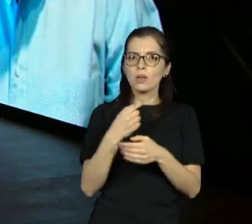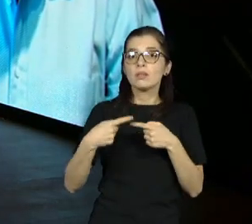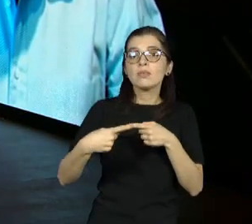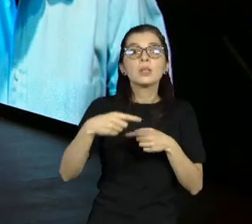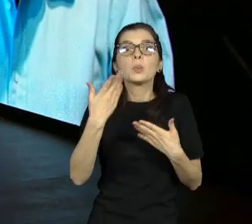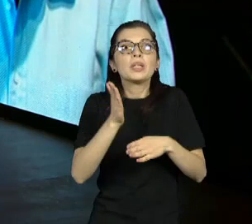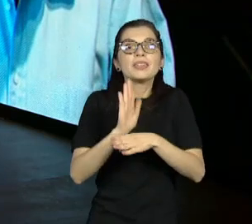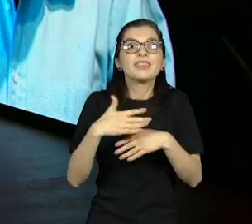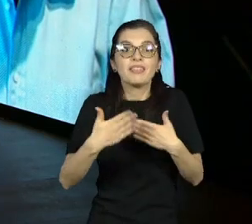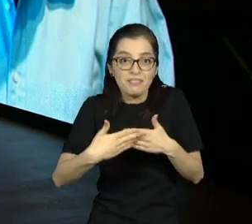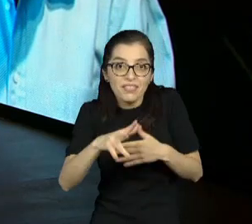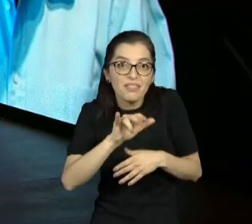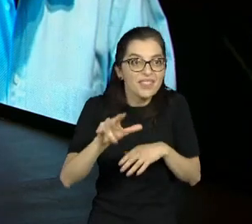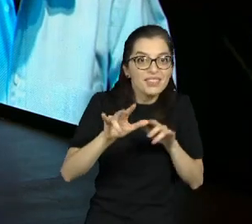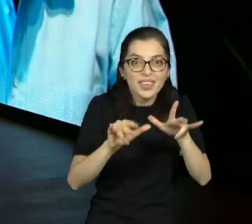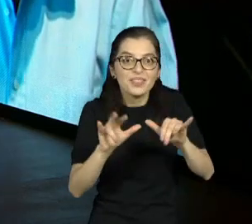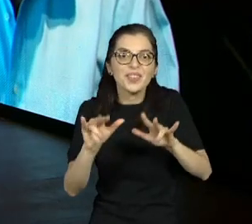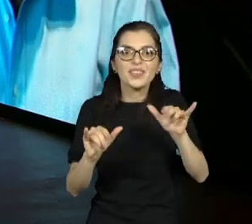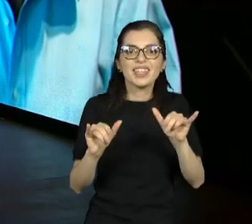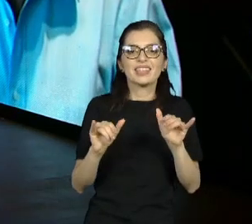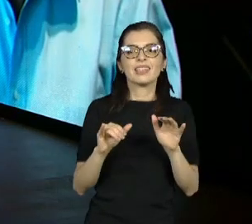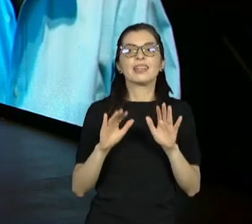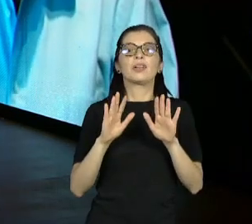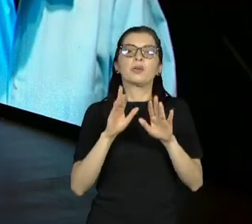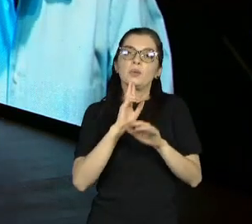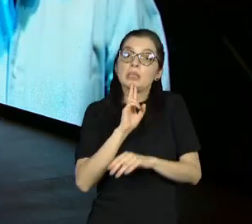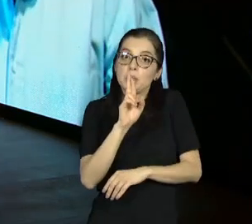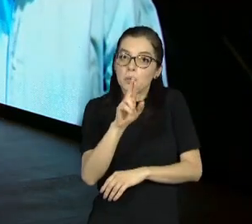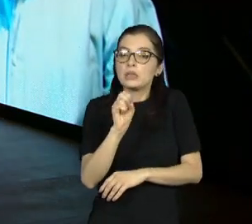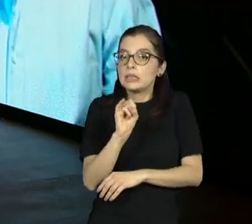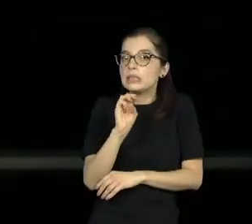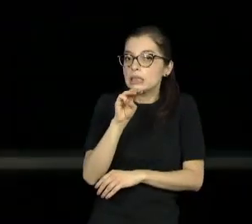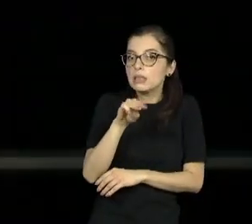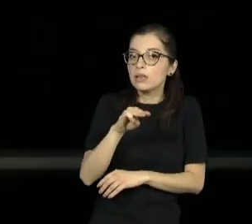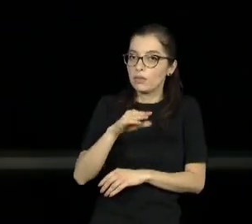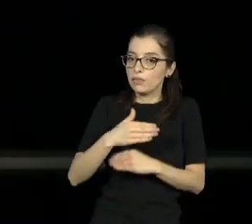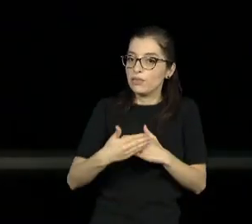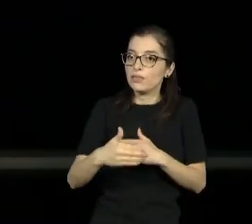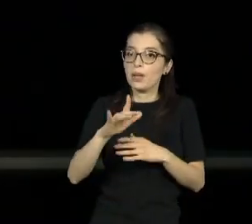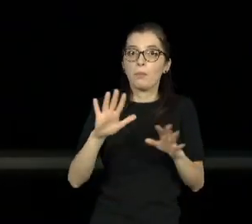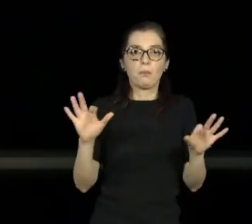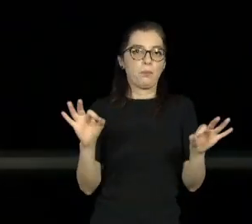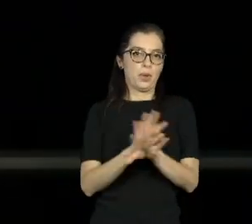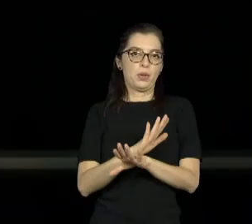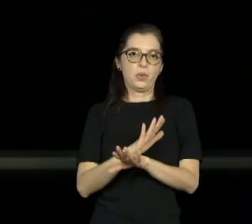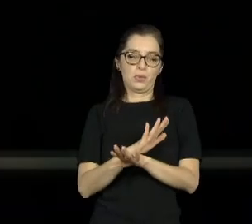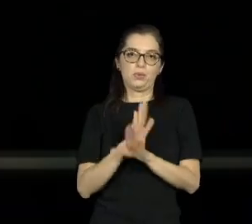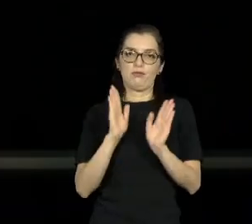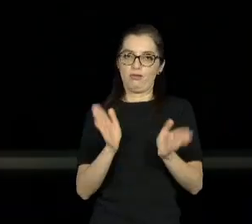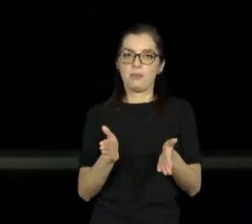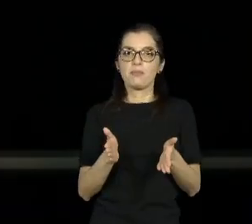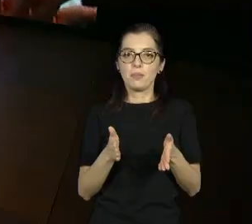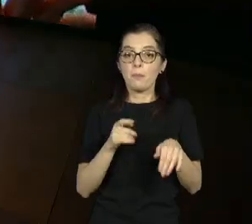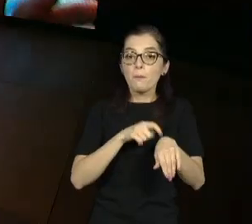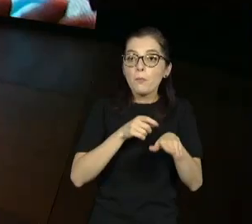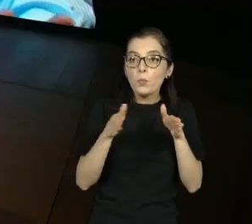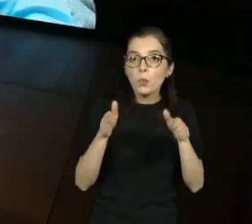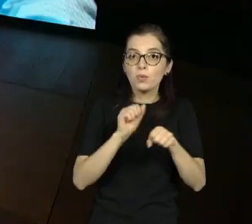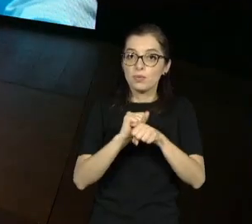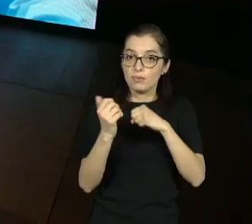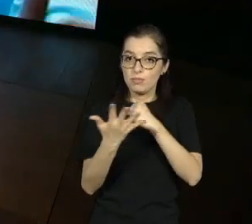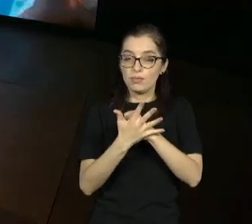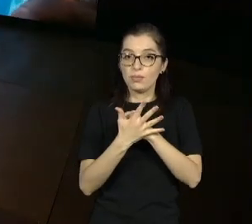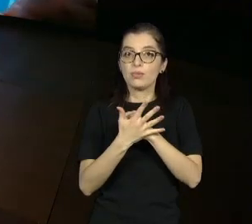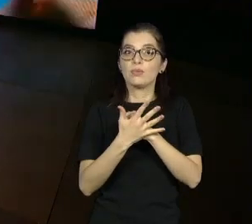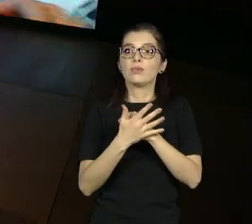ter? Não só vai ter, como está pronto. Ah, é? A pandemia empurrou um pouquinho,